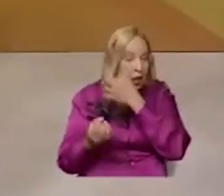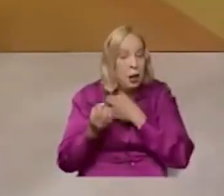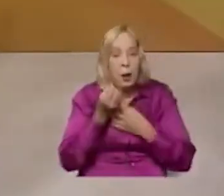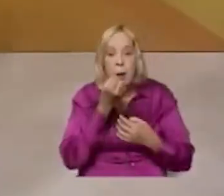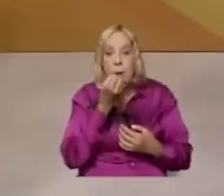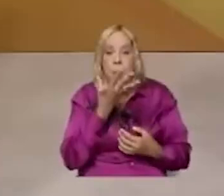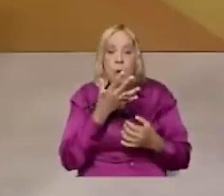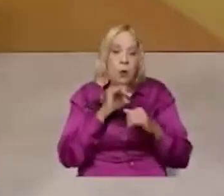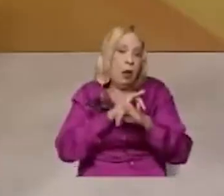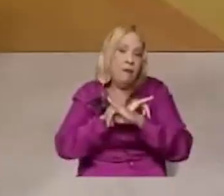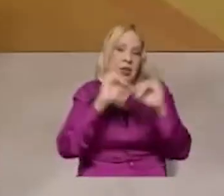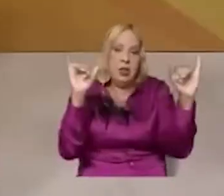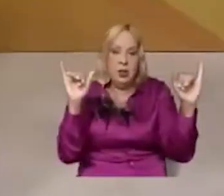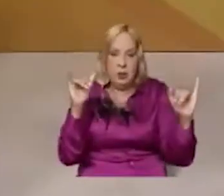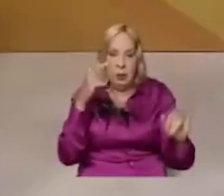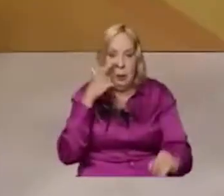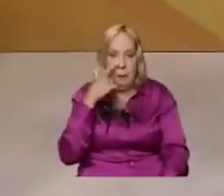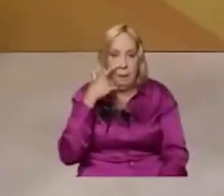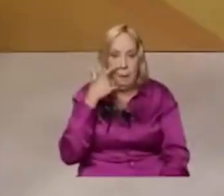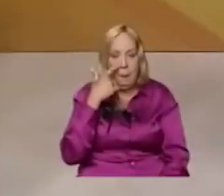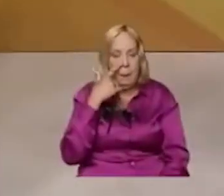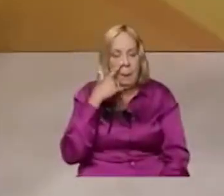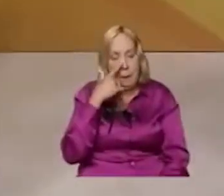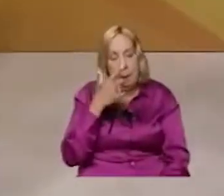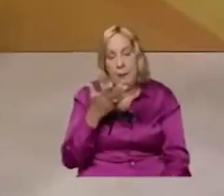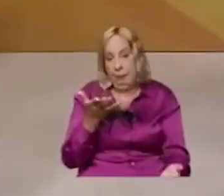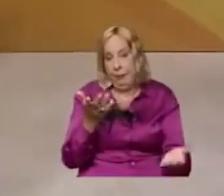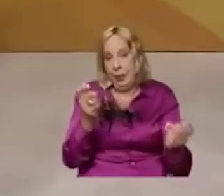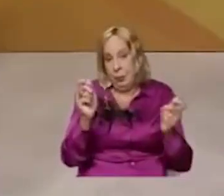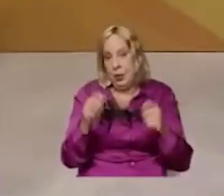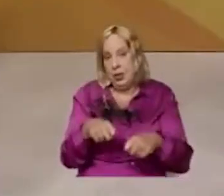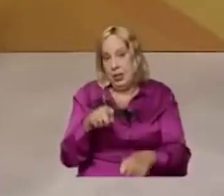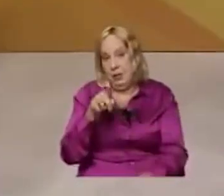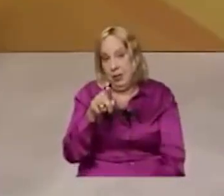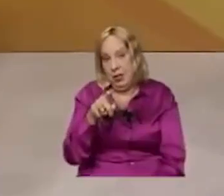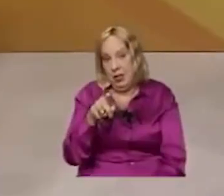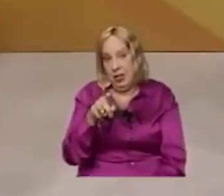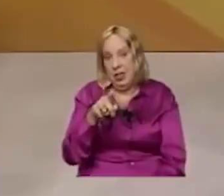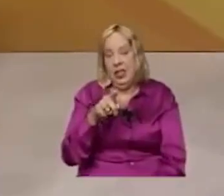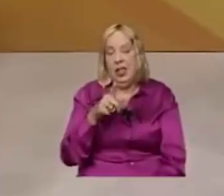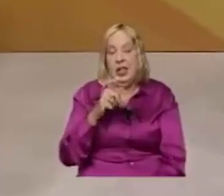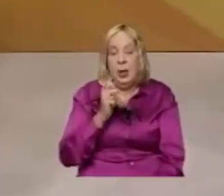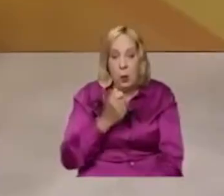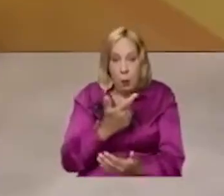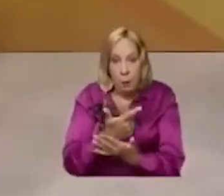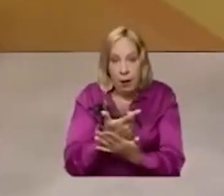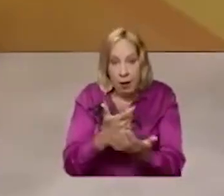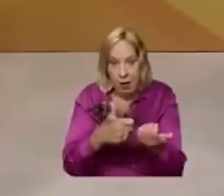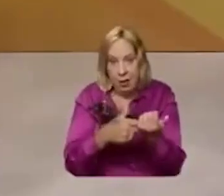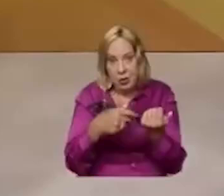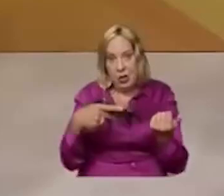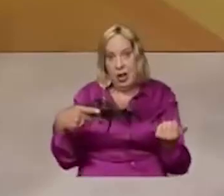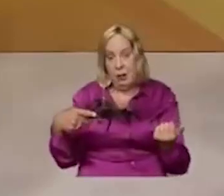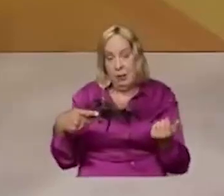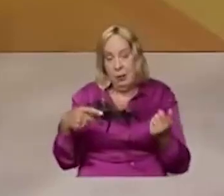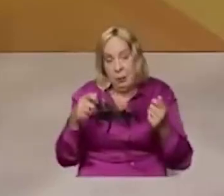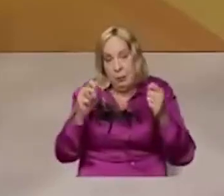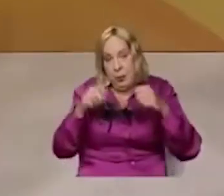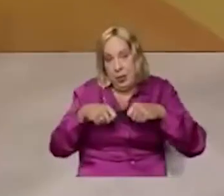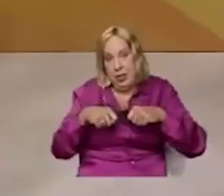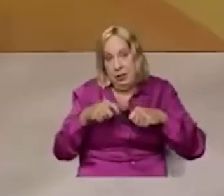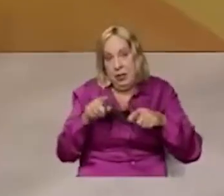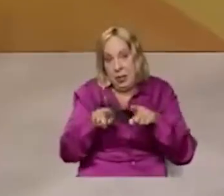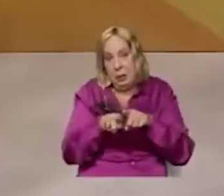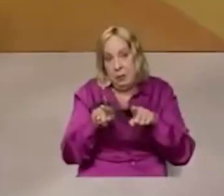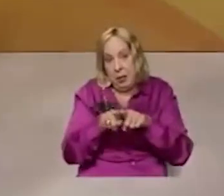né? E você pode ser o próximo a receber boas notícias. Adquira no QR Code ali na tela. Seu título já garanta agora mesmo, no domingo